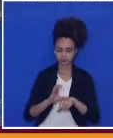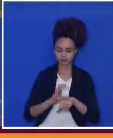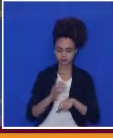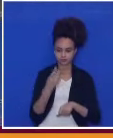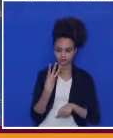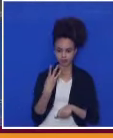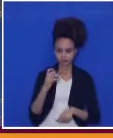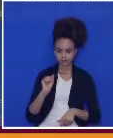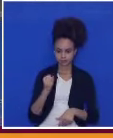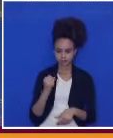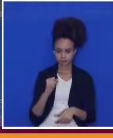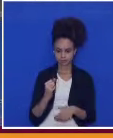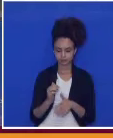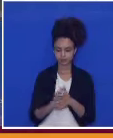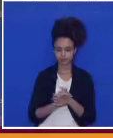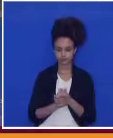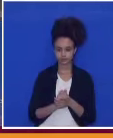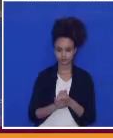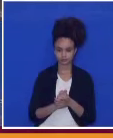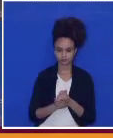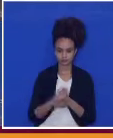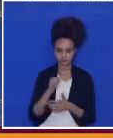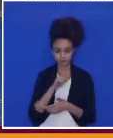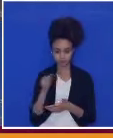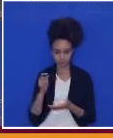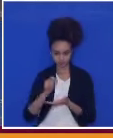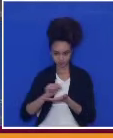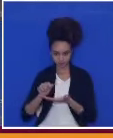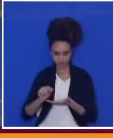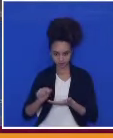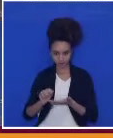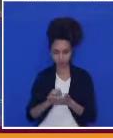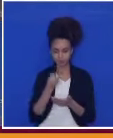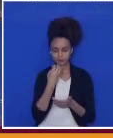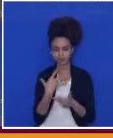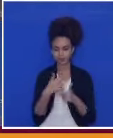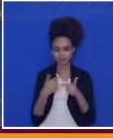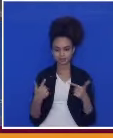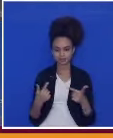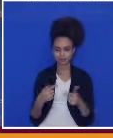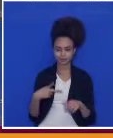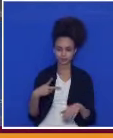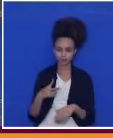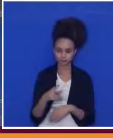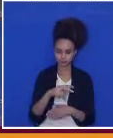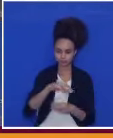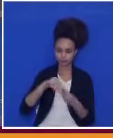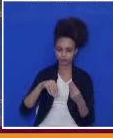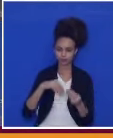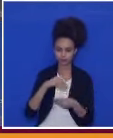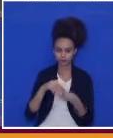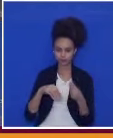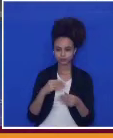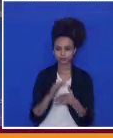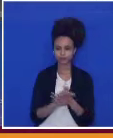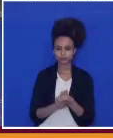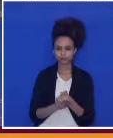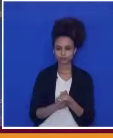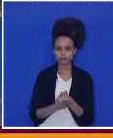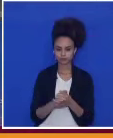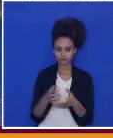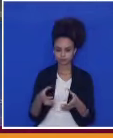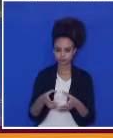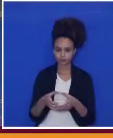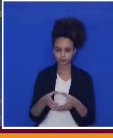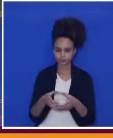Cinza, 48. E aí, começou marcando? Boa sorte. O Globo segue girando. Bola cinza,